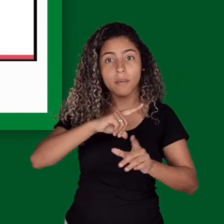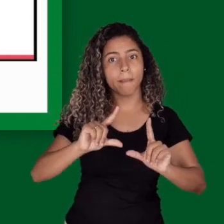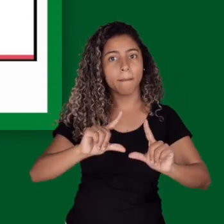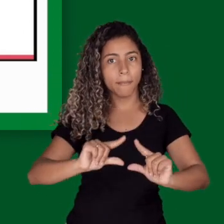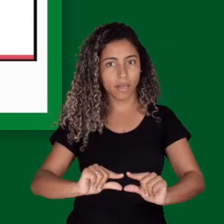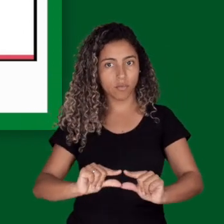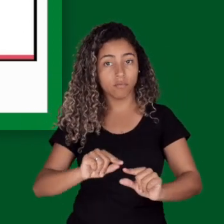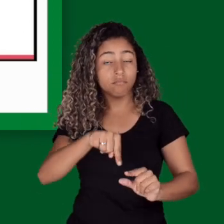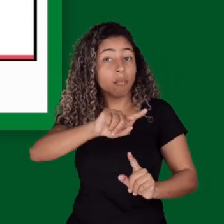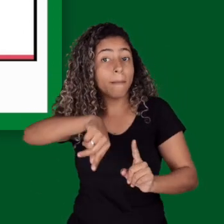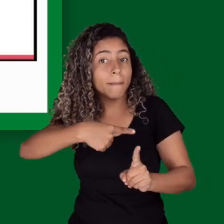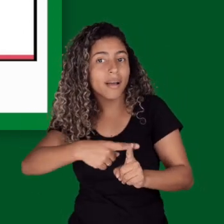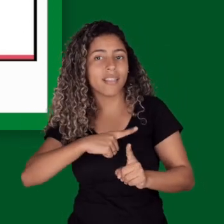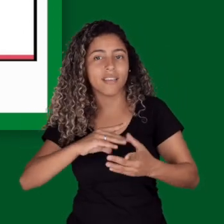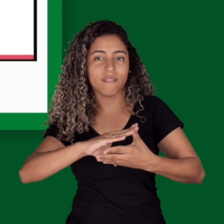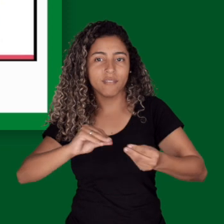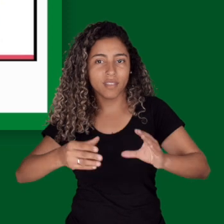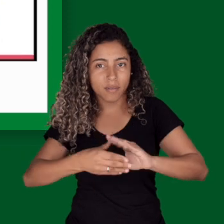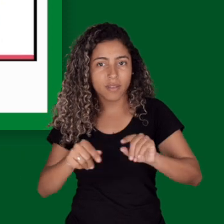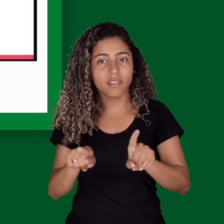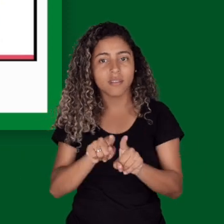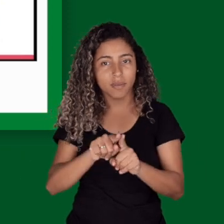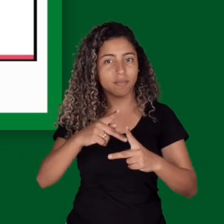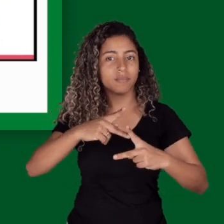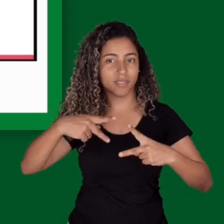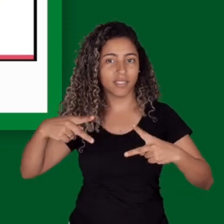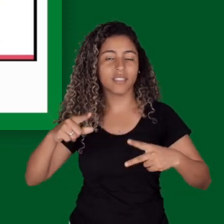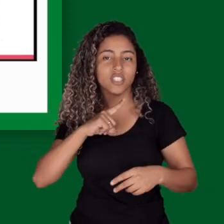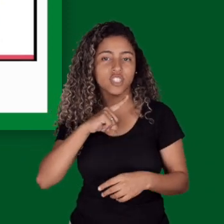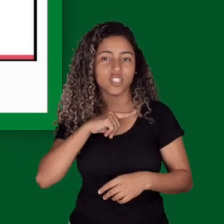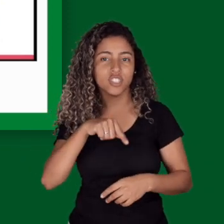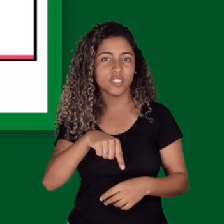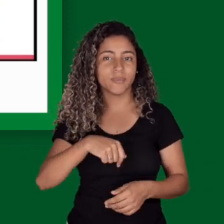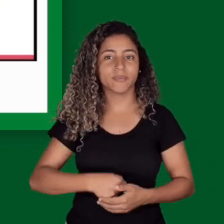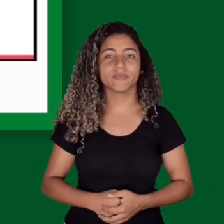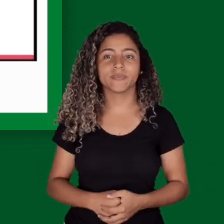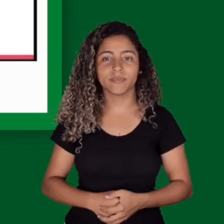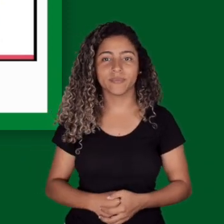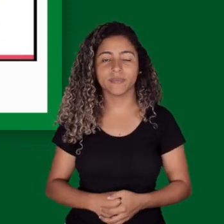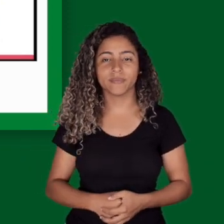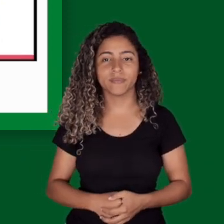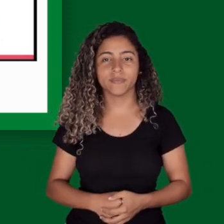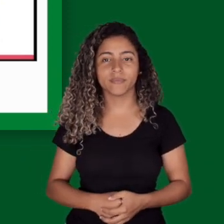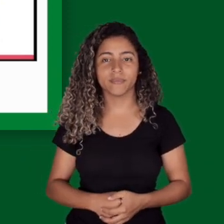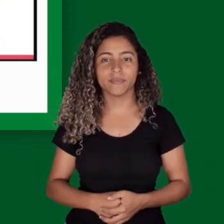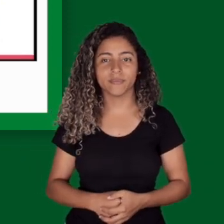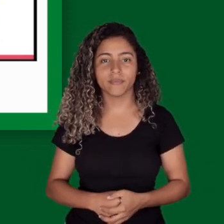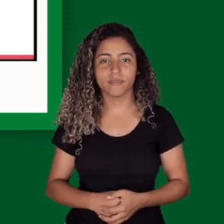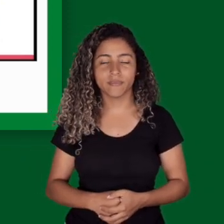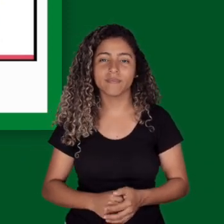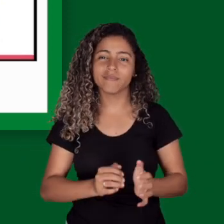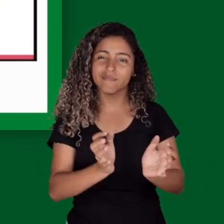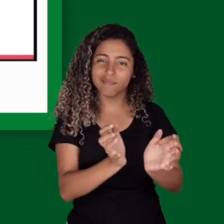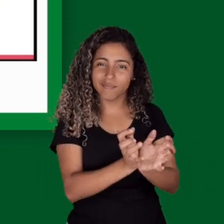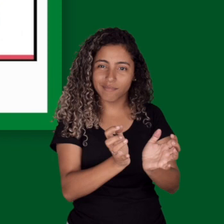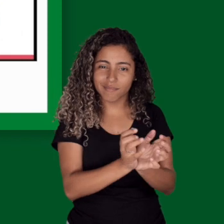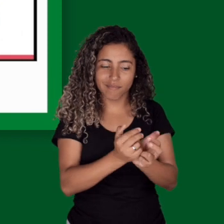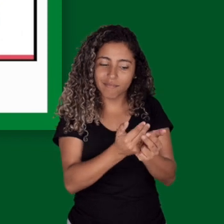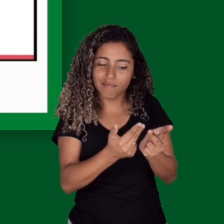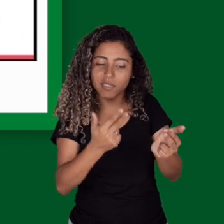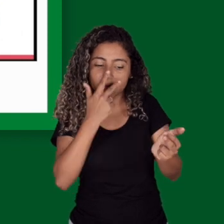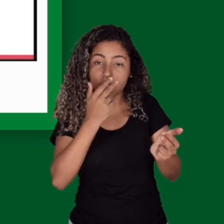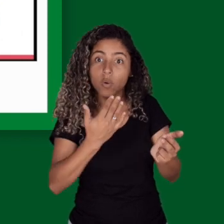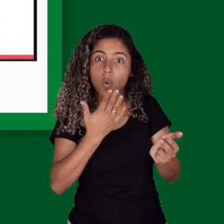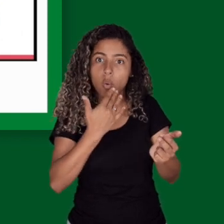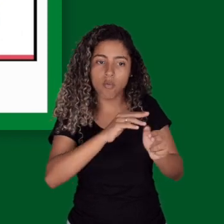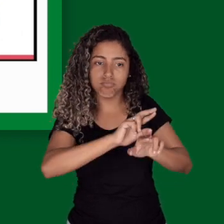Já os vegetais, né, os vegetais que a gente chama de coloridos, eles são fontes de carboidrato também, mas eles contêm uma pequena